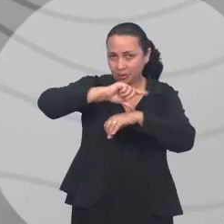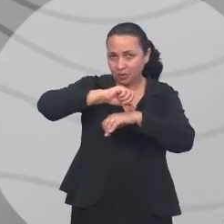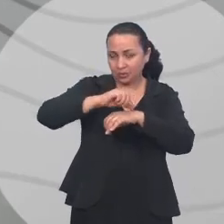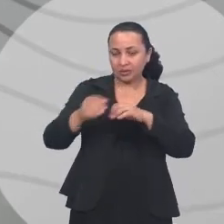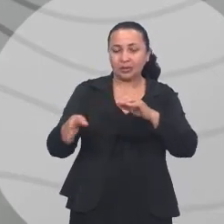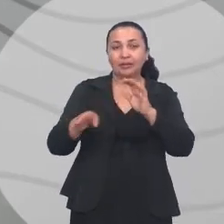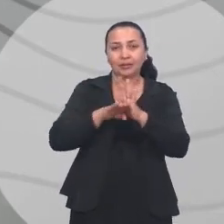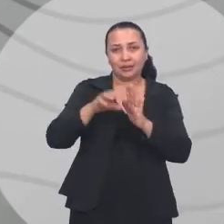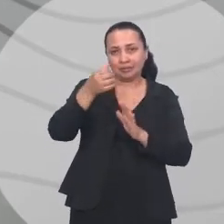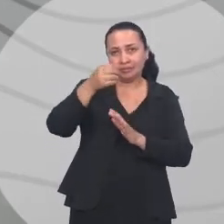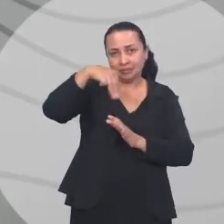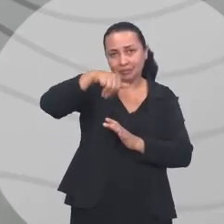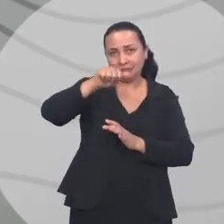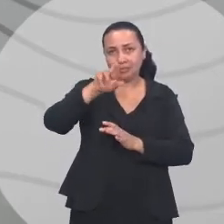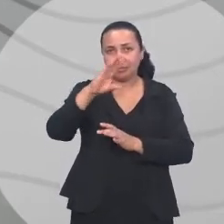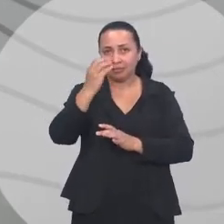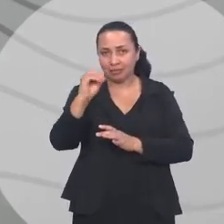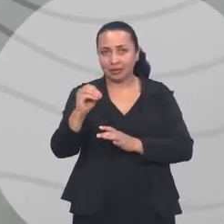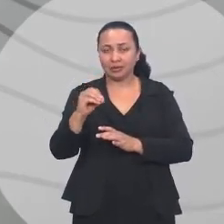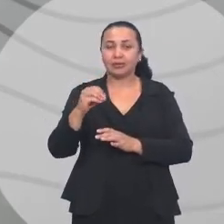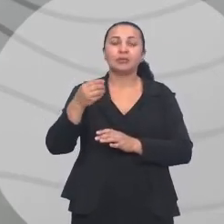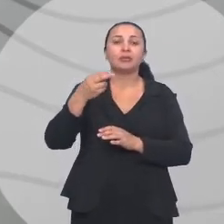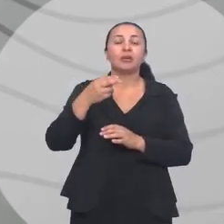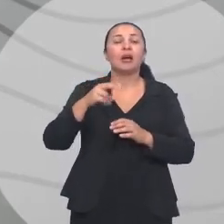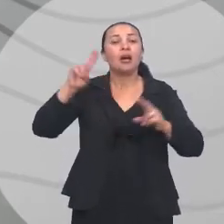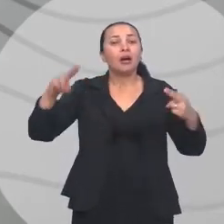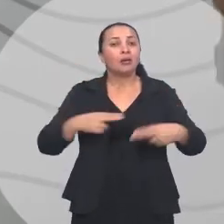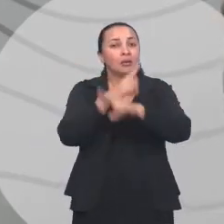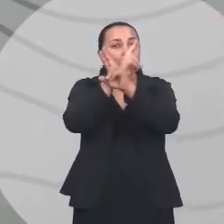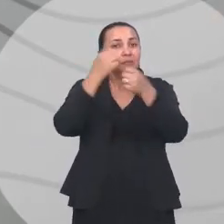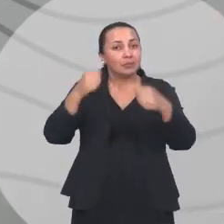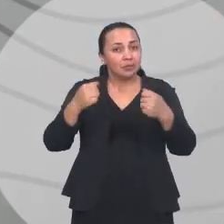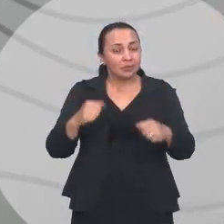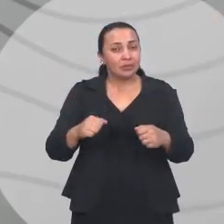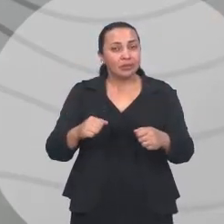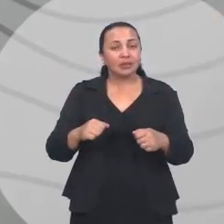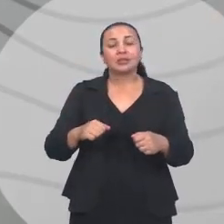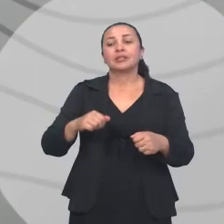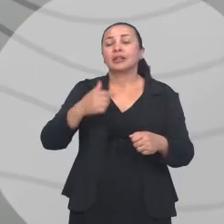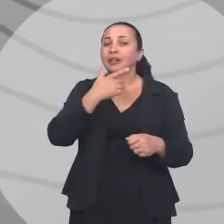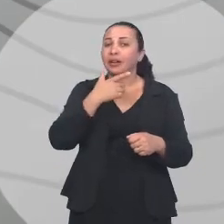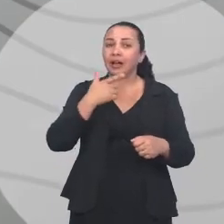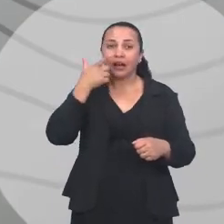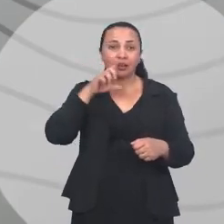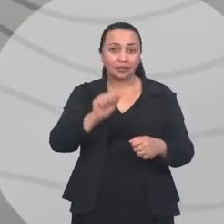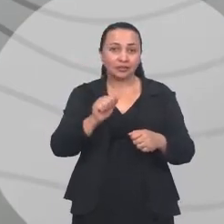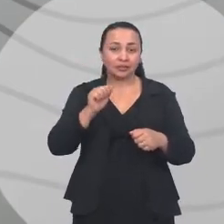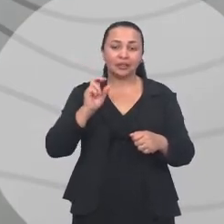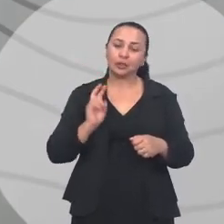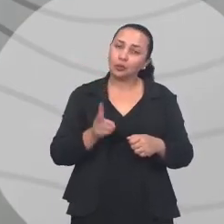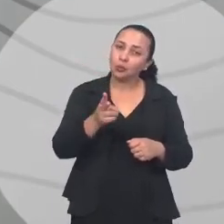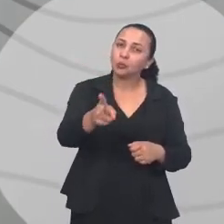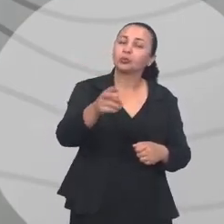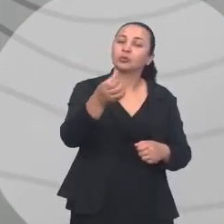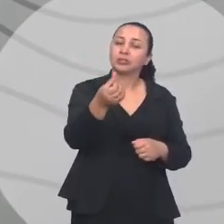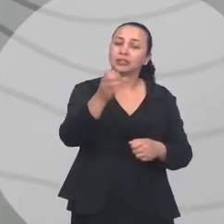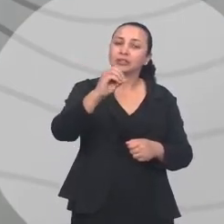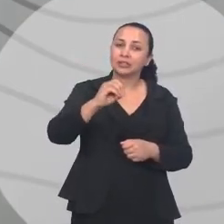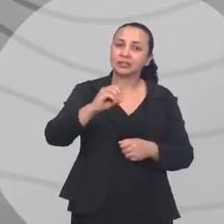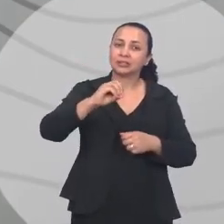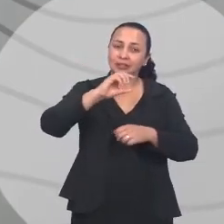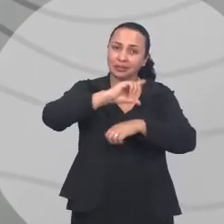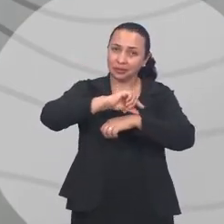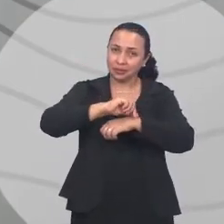da uesb até março ao a essa que tem que garantir que essa 60 horas sejam cumpridos mas não temos mais obrigação como tínhamos